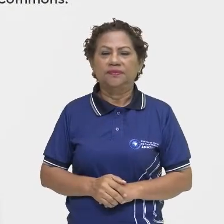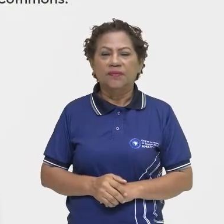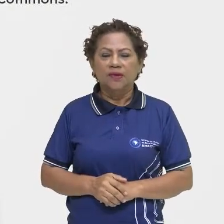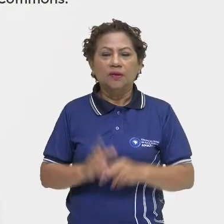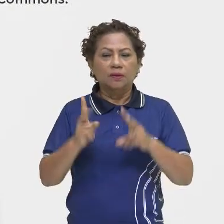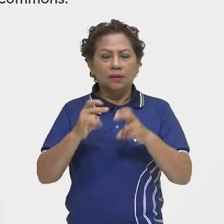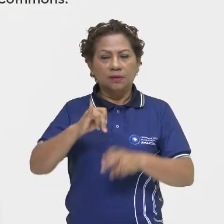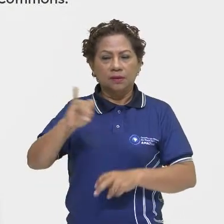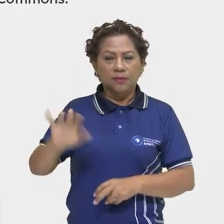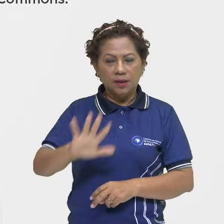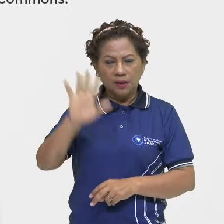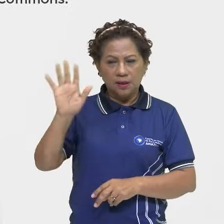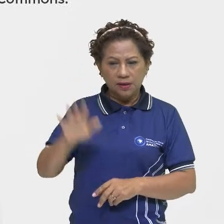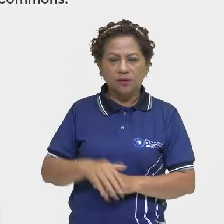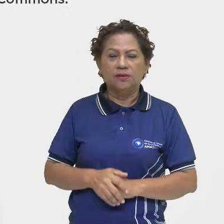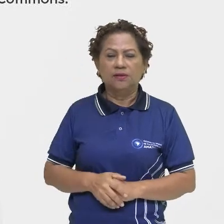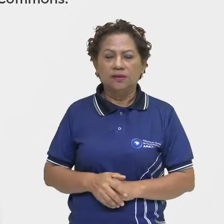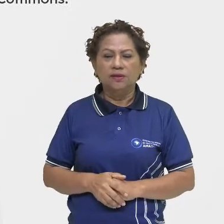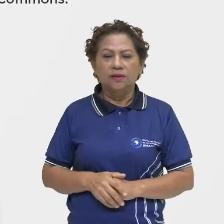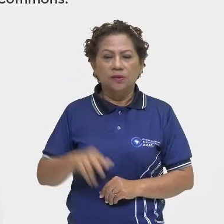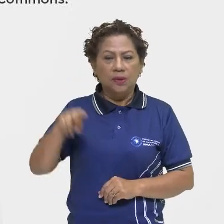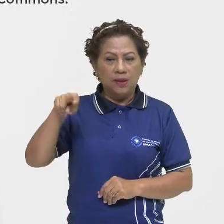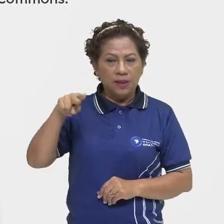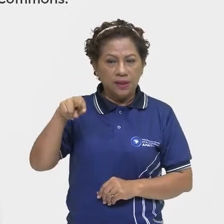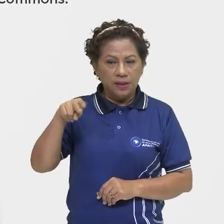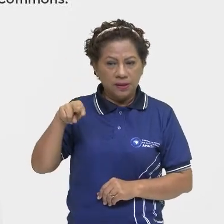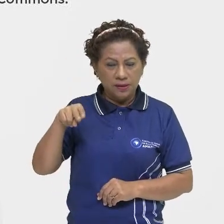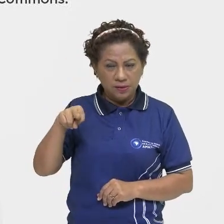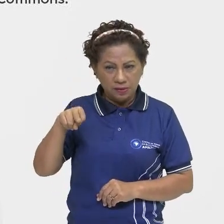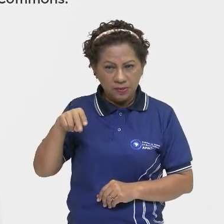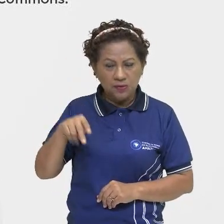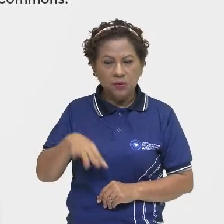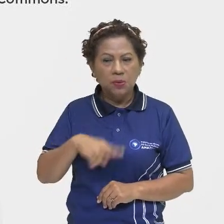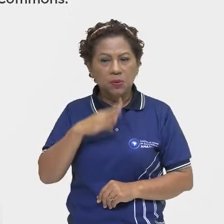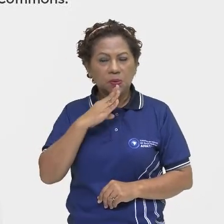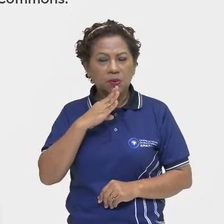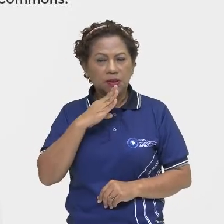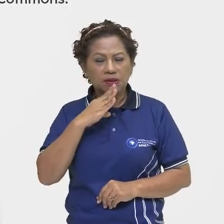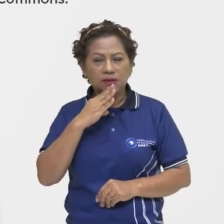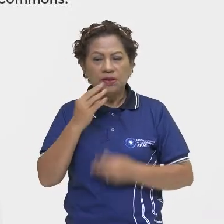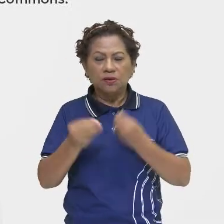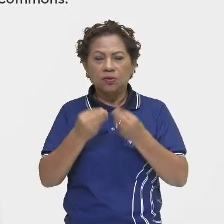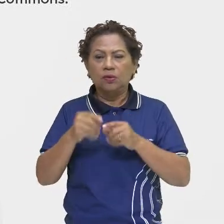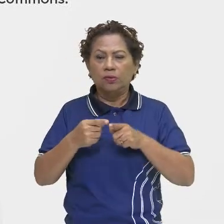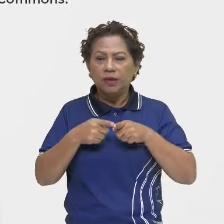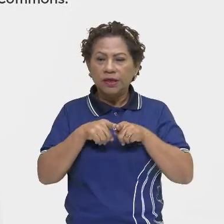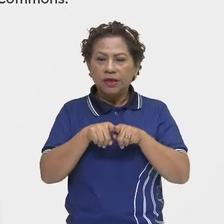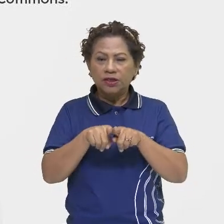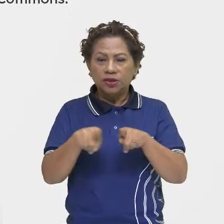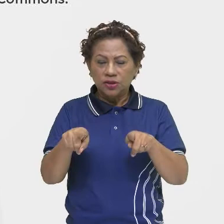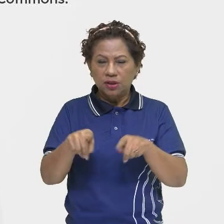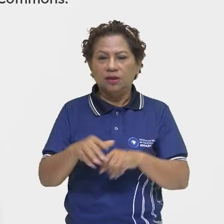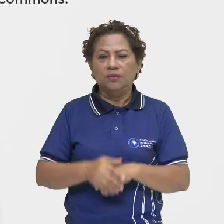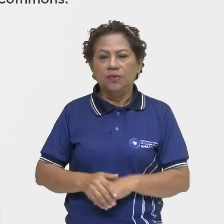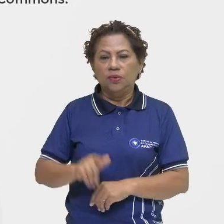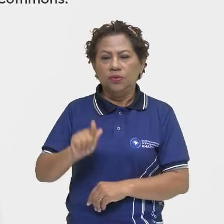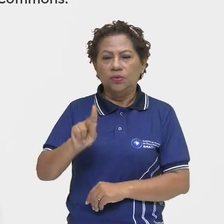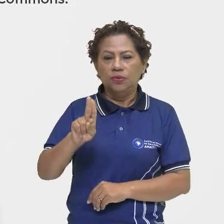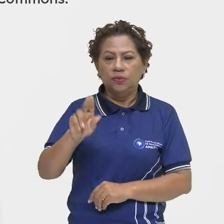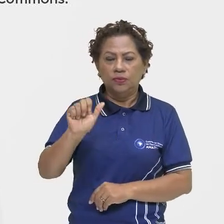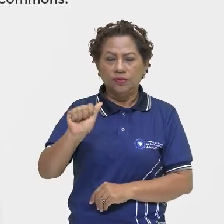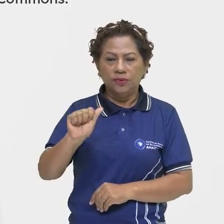irmãos, conhecidos mundialmente como os gêmeos. Os irmãos gêmeos Gustavo e